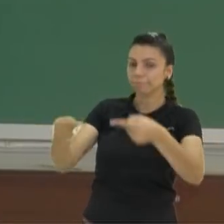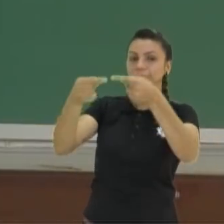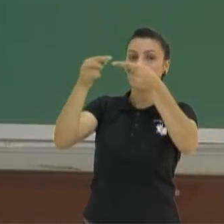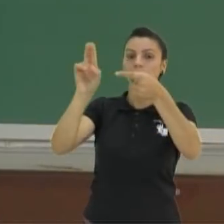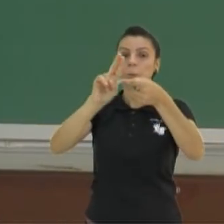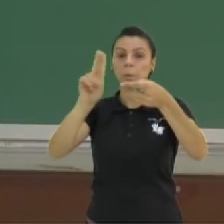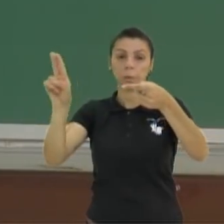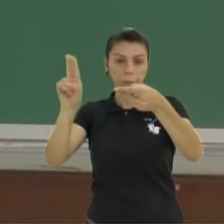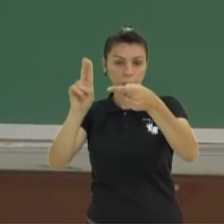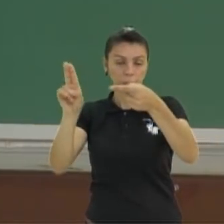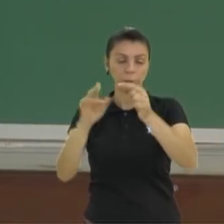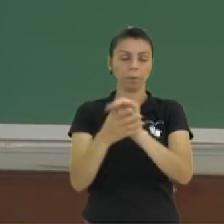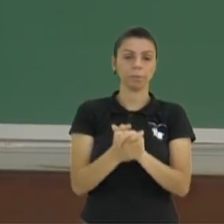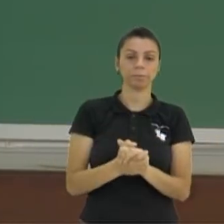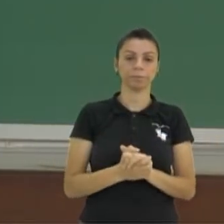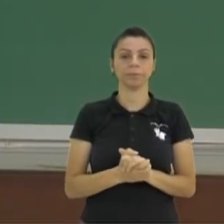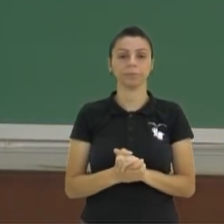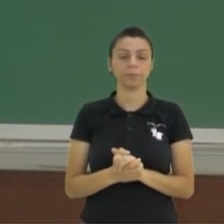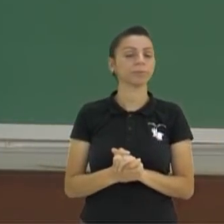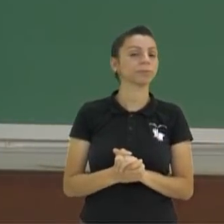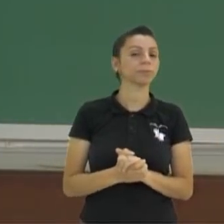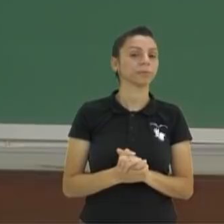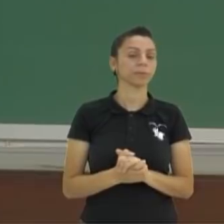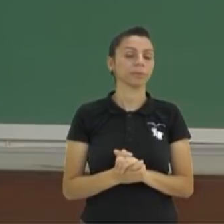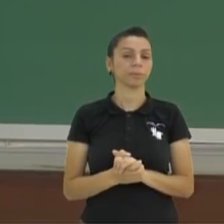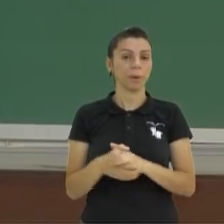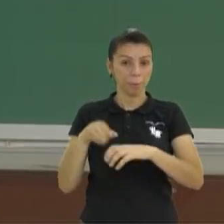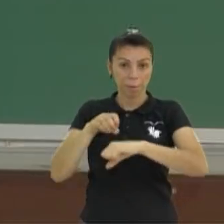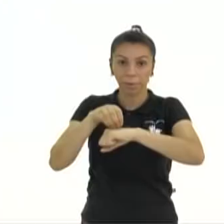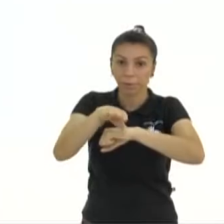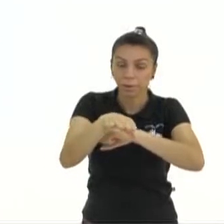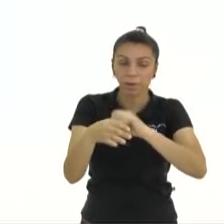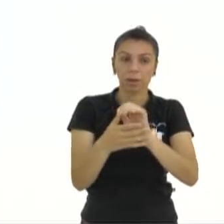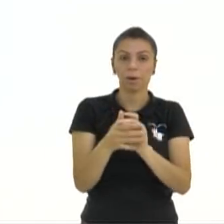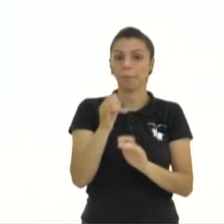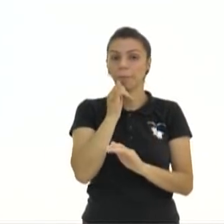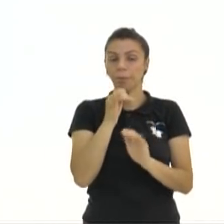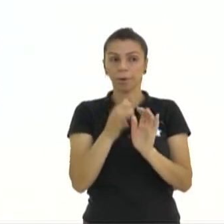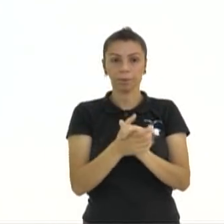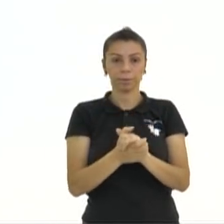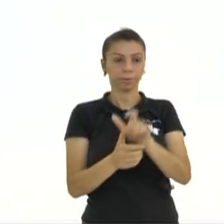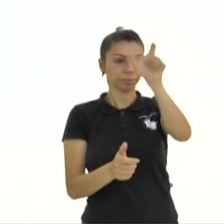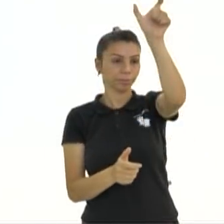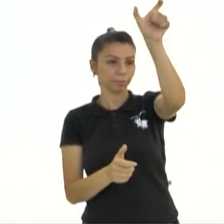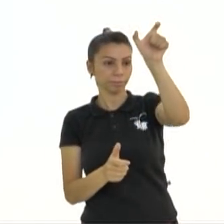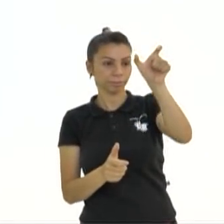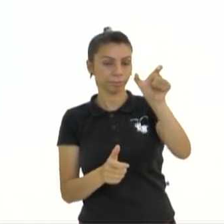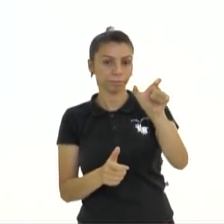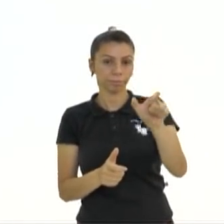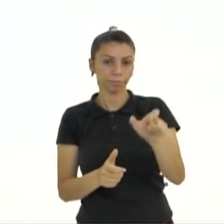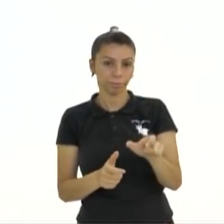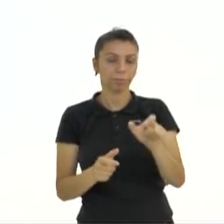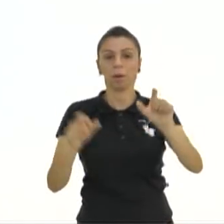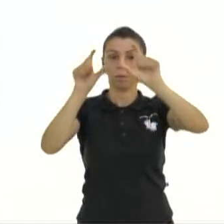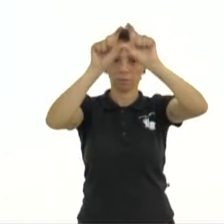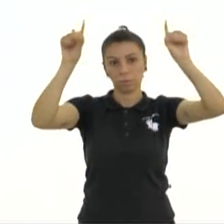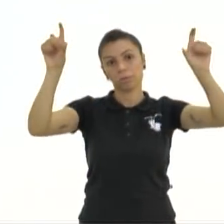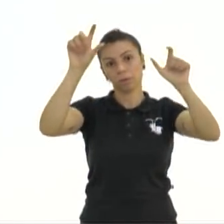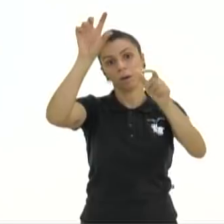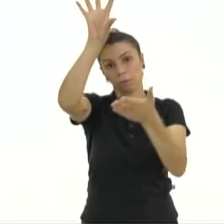do texto sagrado a que se referem. Qual é a minha sugestão? Você anota na coluna, escreve o enunciado no teu